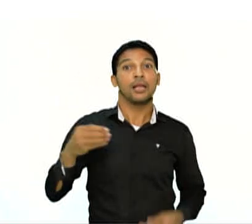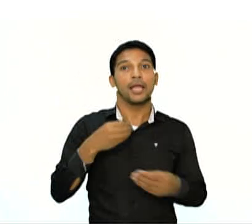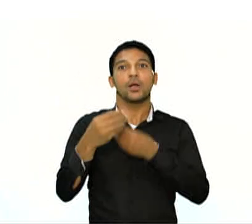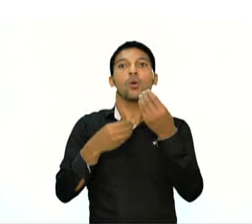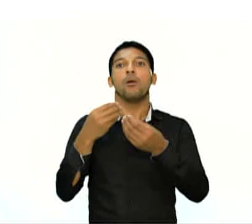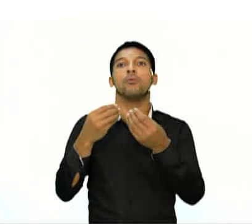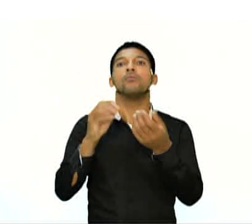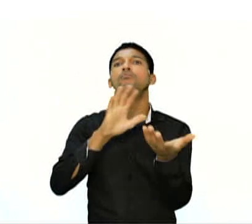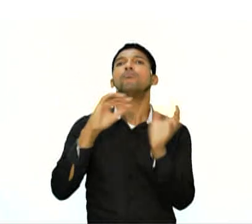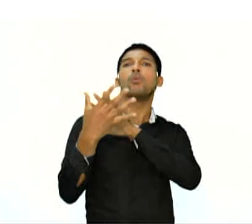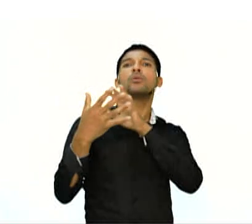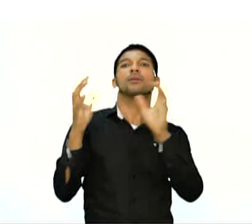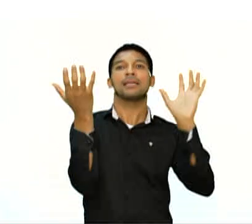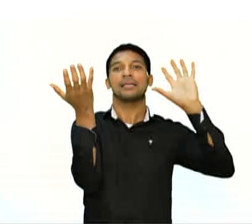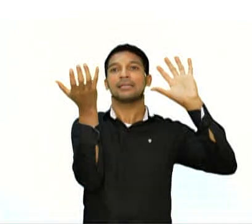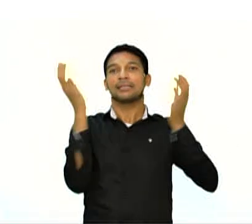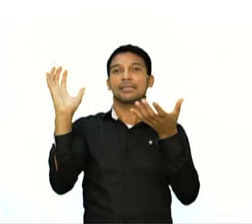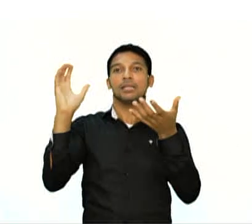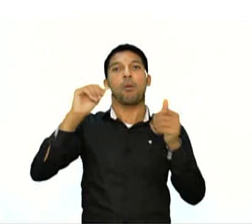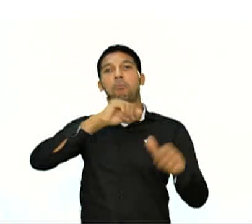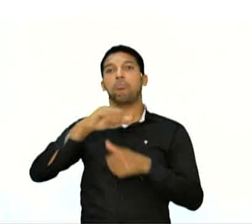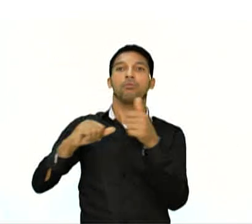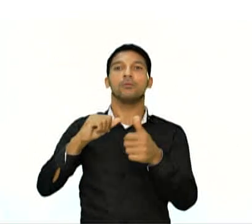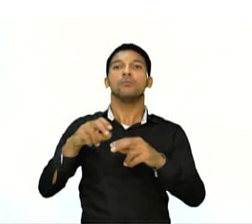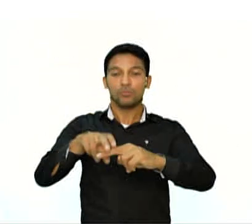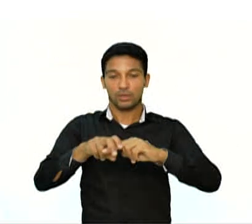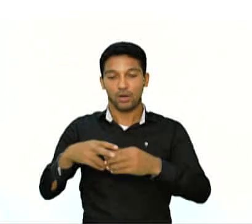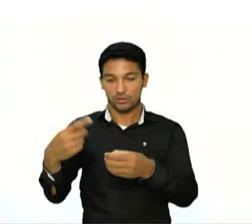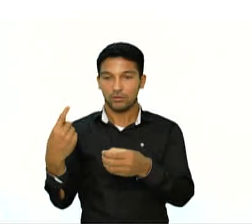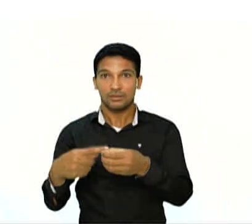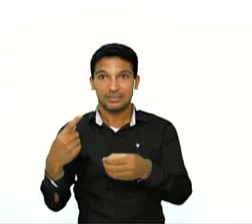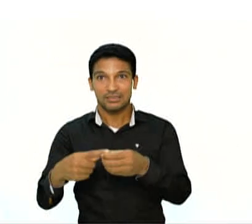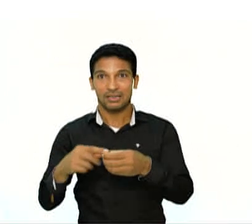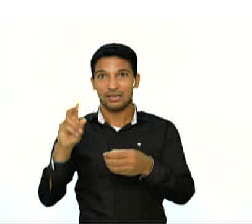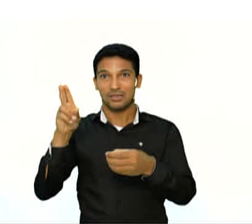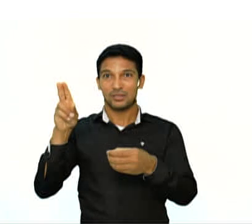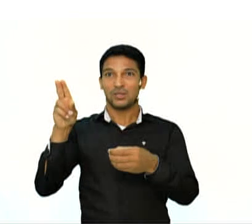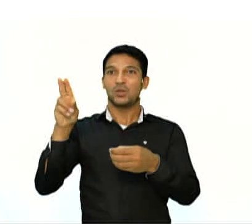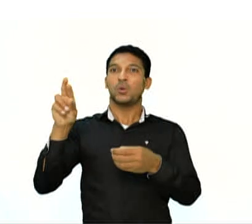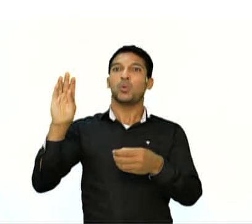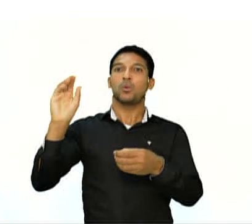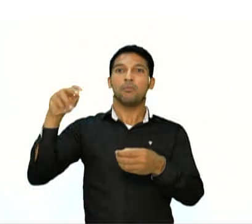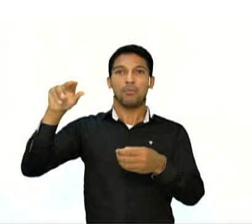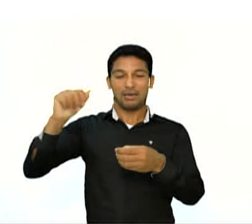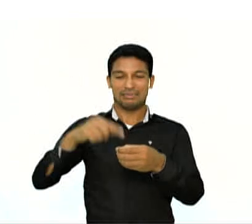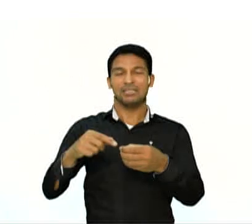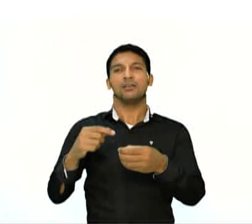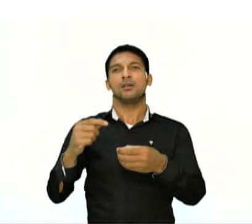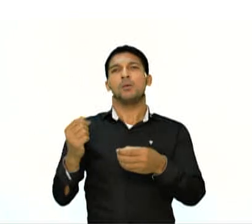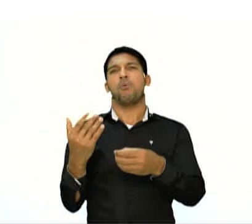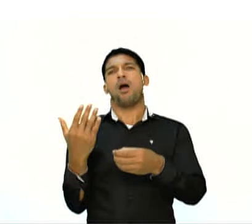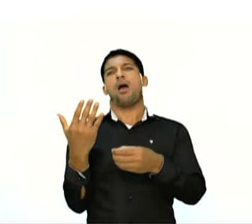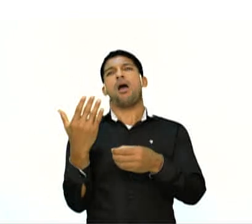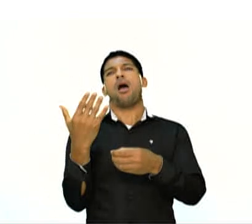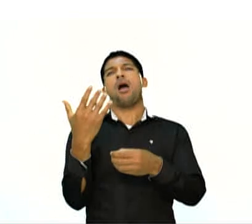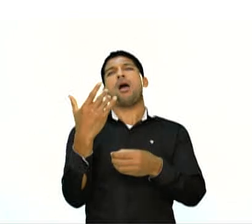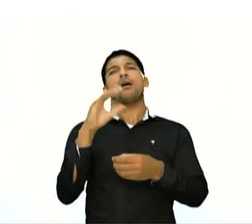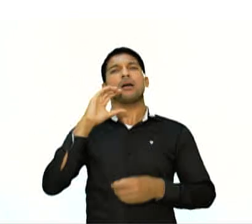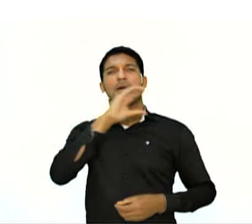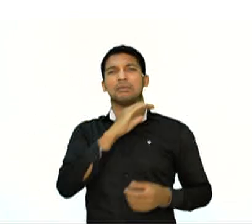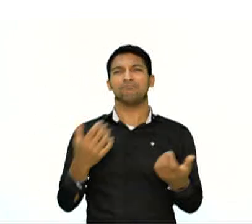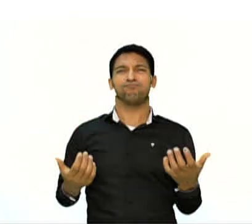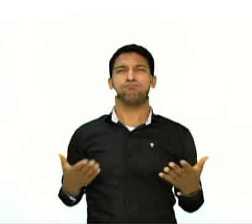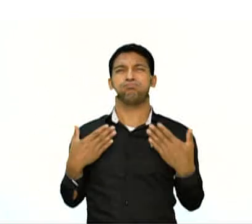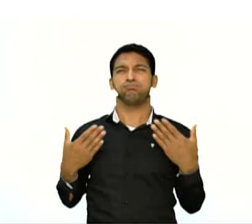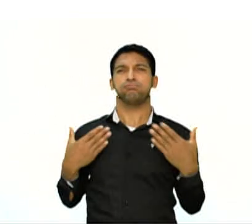clima pelo processo de urbanização, caracterizado pela modificação do solo e pelo calor antropogênico, o qual